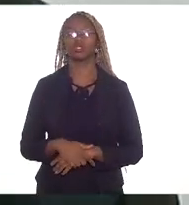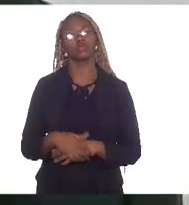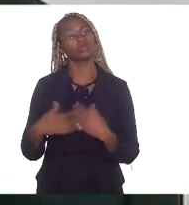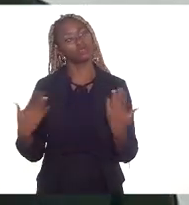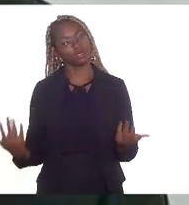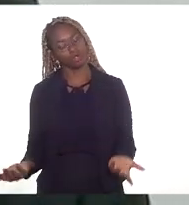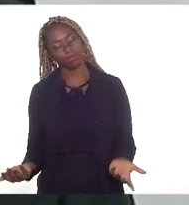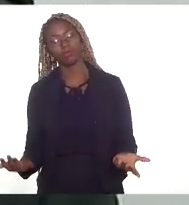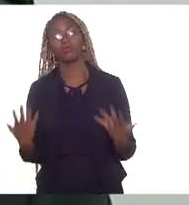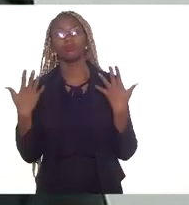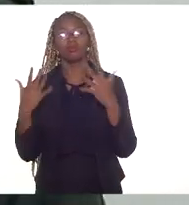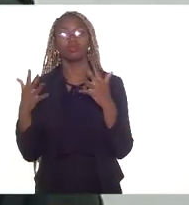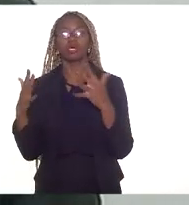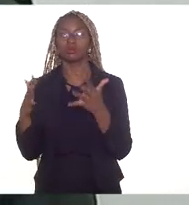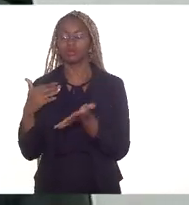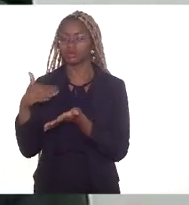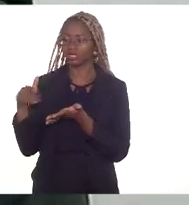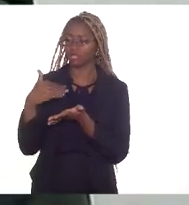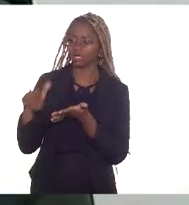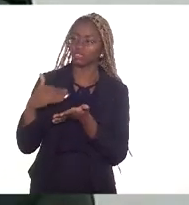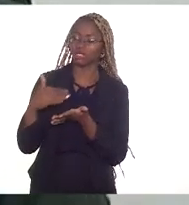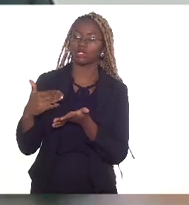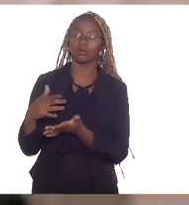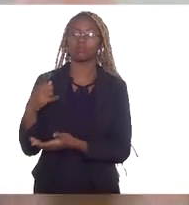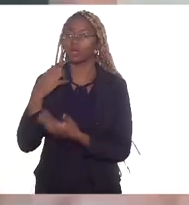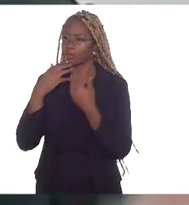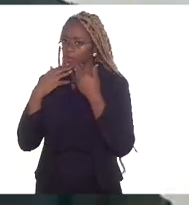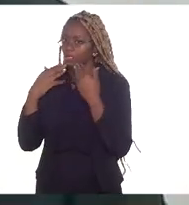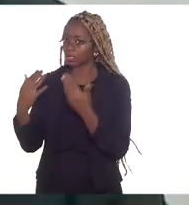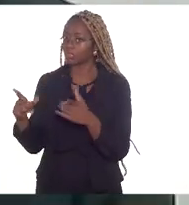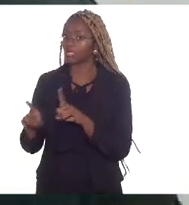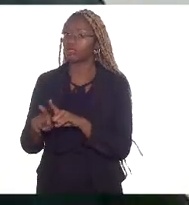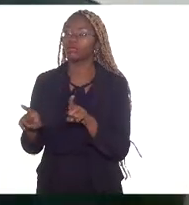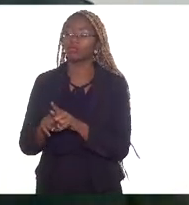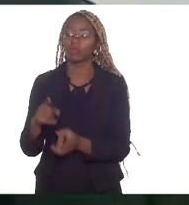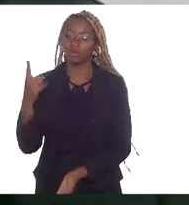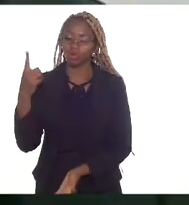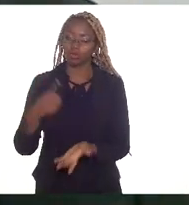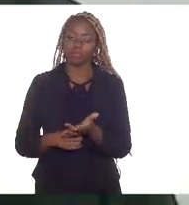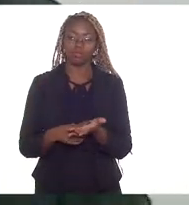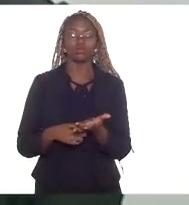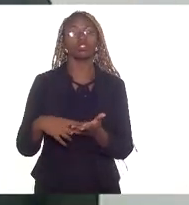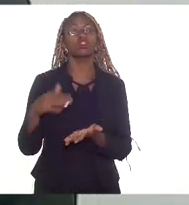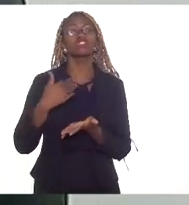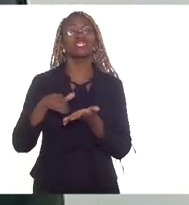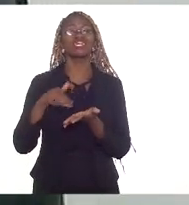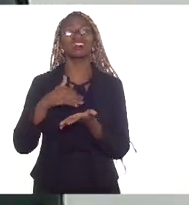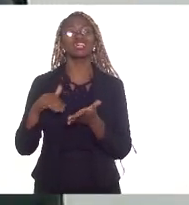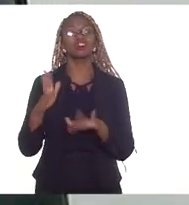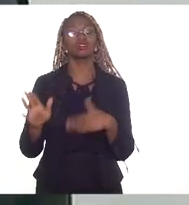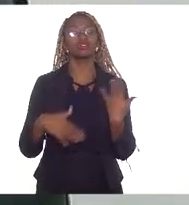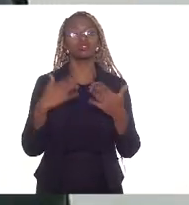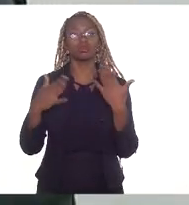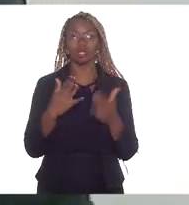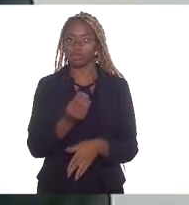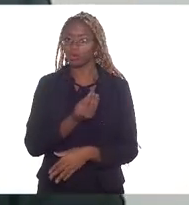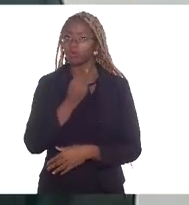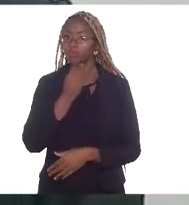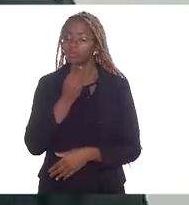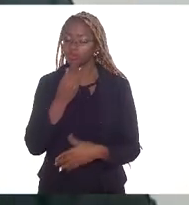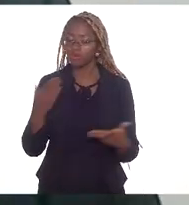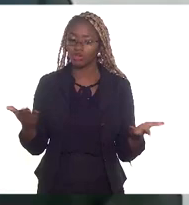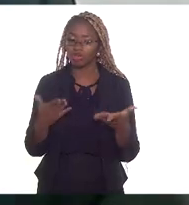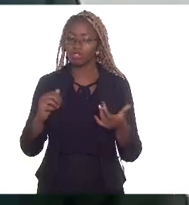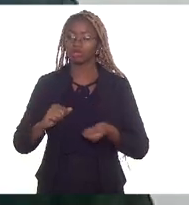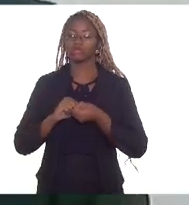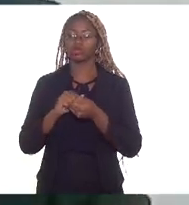parabéns ao secretário Luiz Amit pela apresentação e pelo compromisso de que pela Secretaria de Desenvolvimento nos dará a possibilidade, juntos com